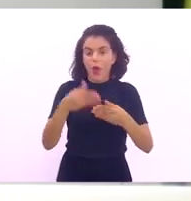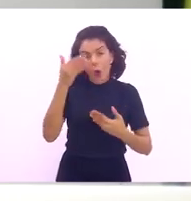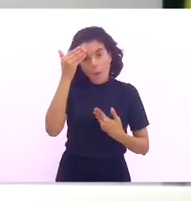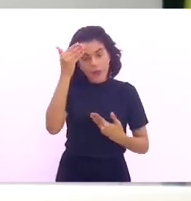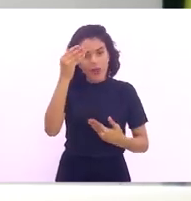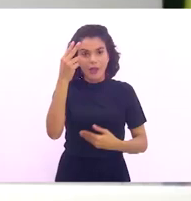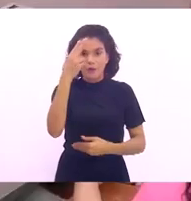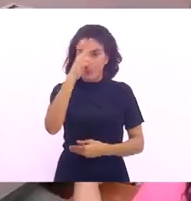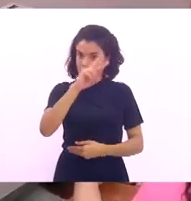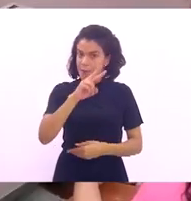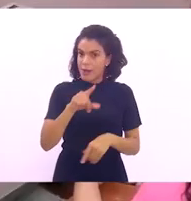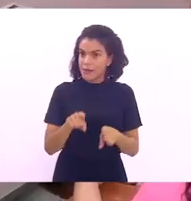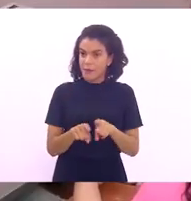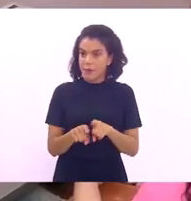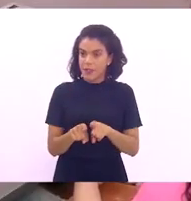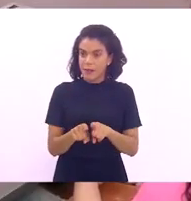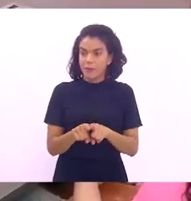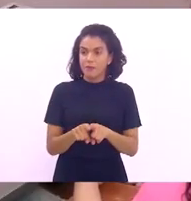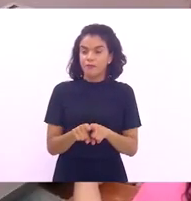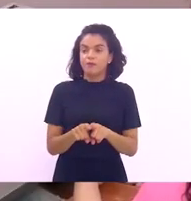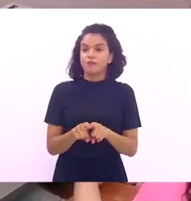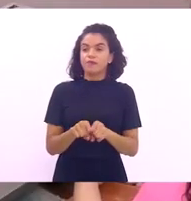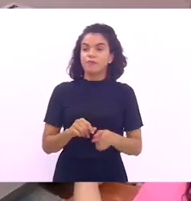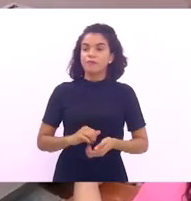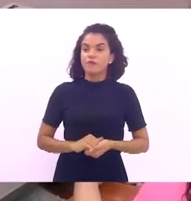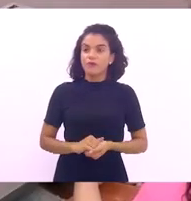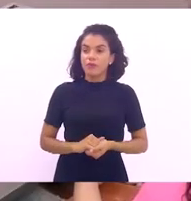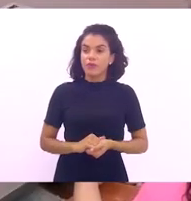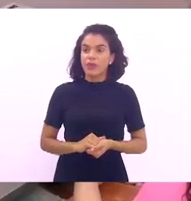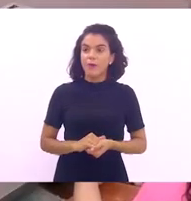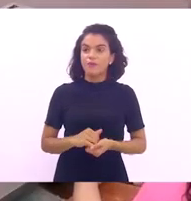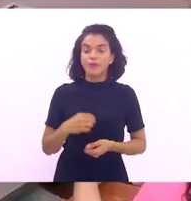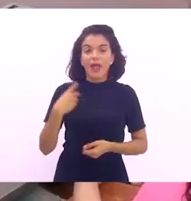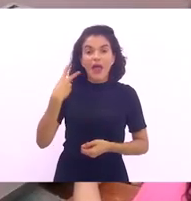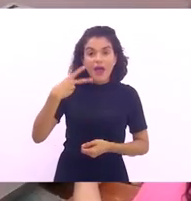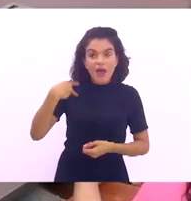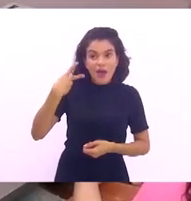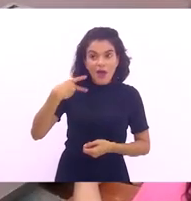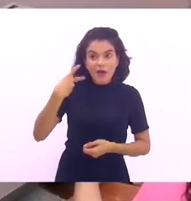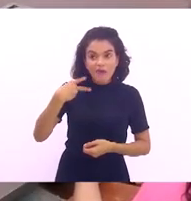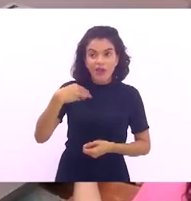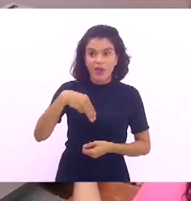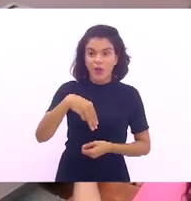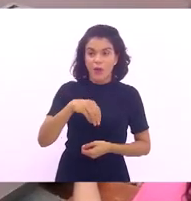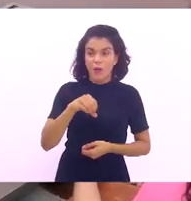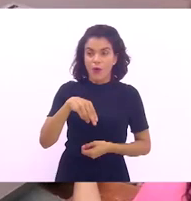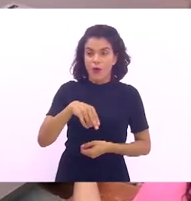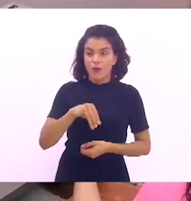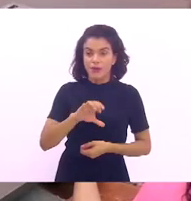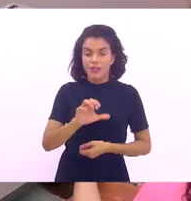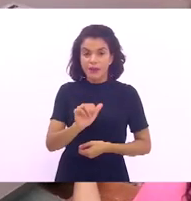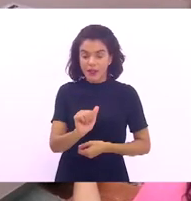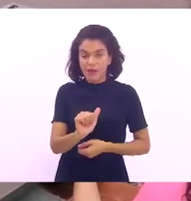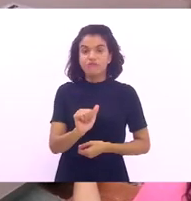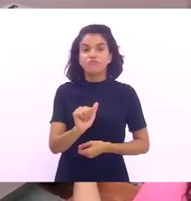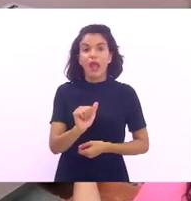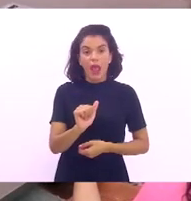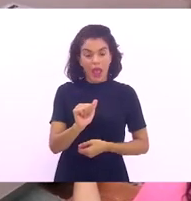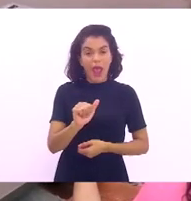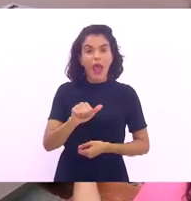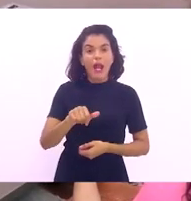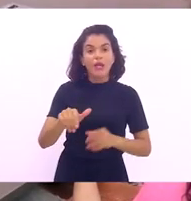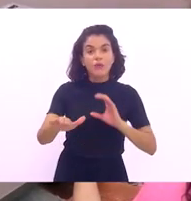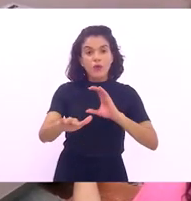muito obrigada por lembrar senhor Yasmin a vereadora Mônica Benício ela recebeu